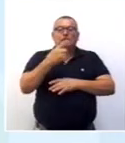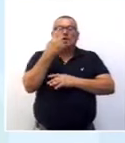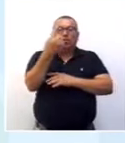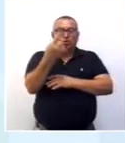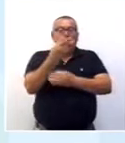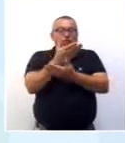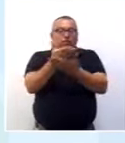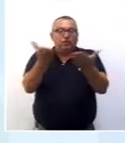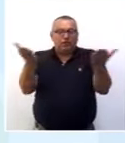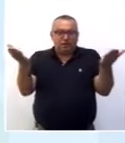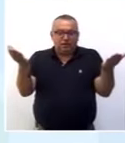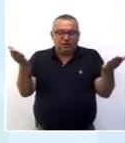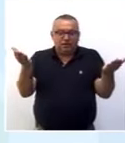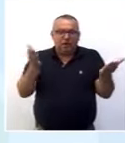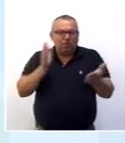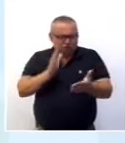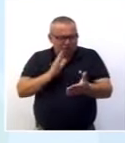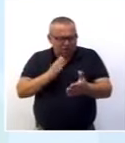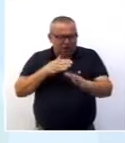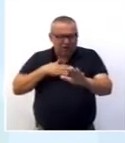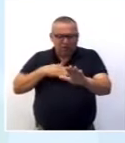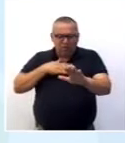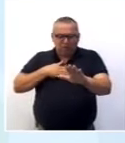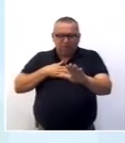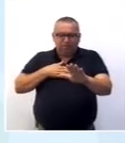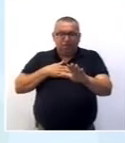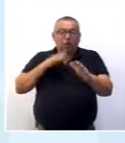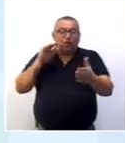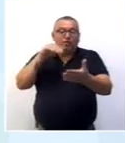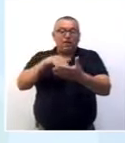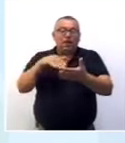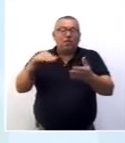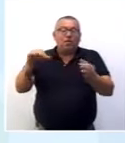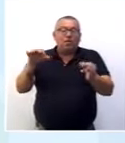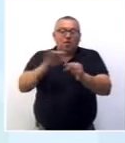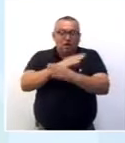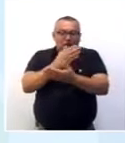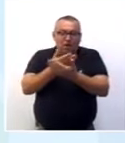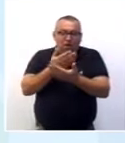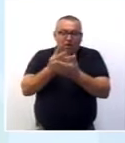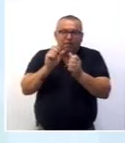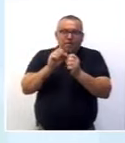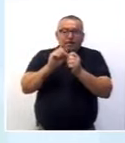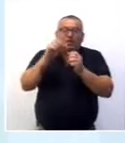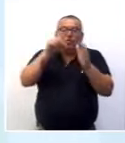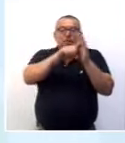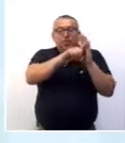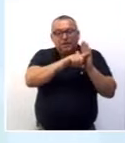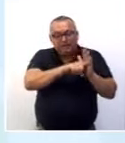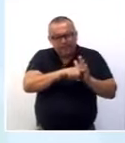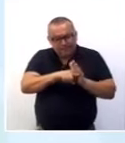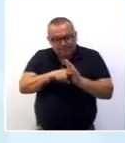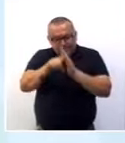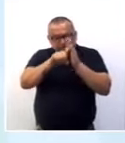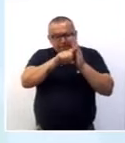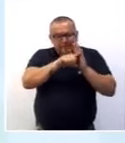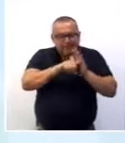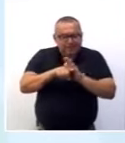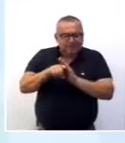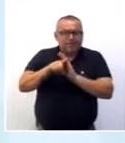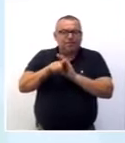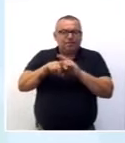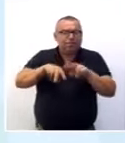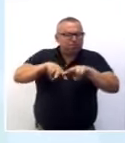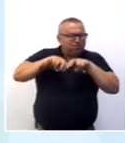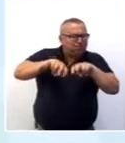vocês, daqui a pouco não, ao término da aula, né, façam uma pesquisa. E a partir dessa pesquisa, você vai